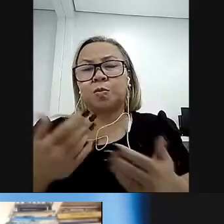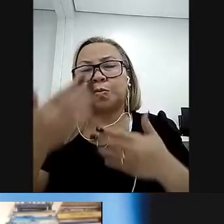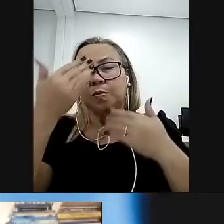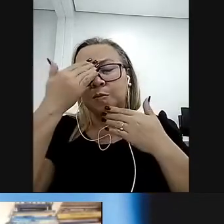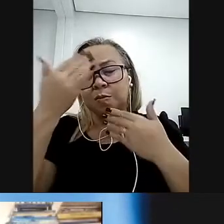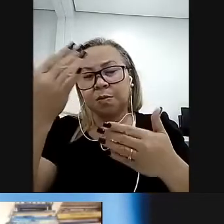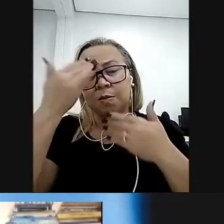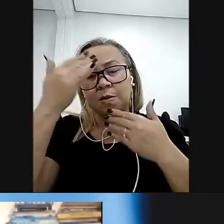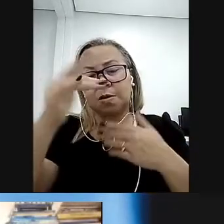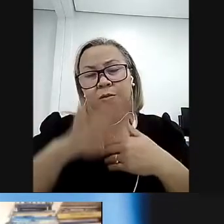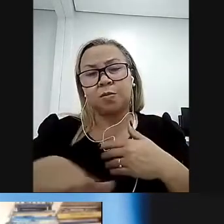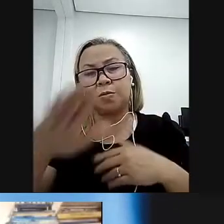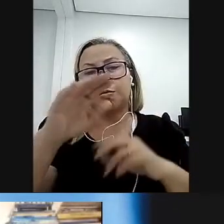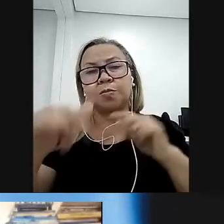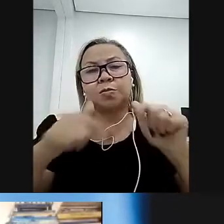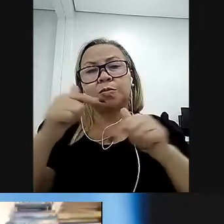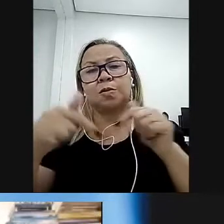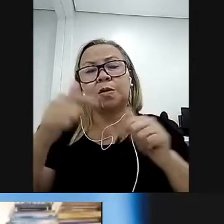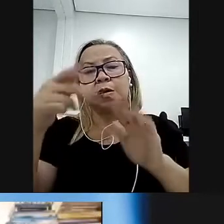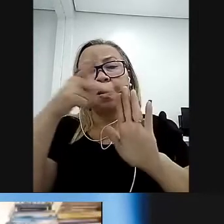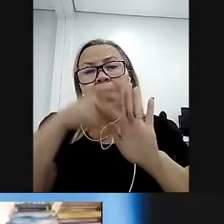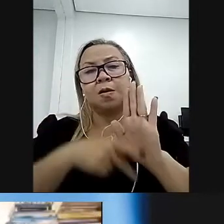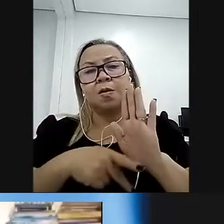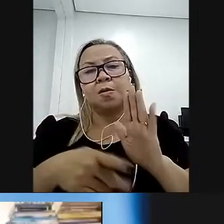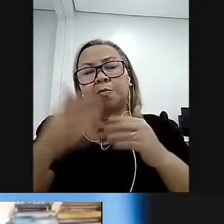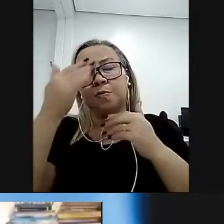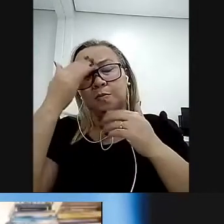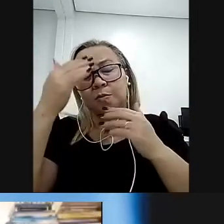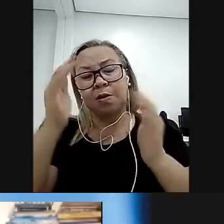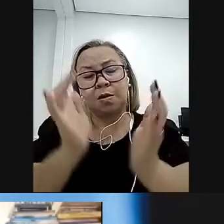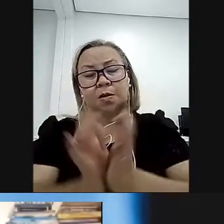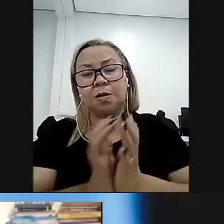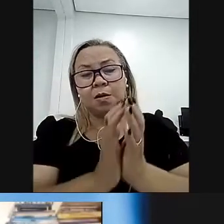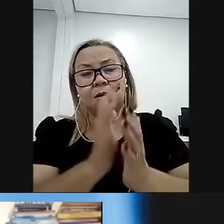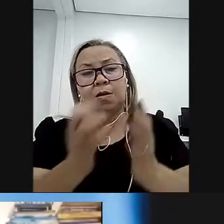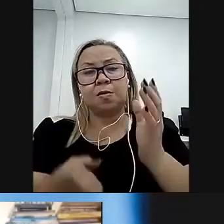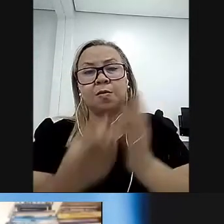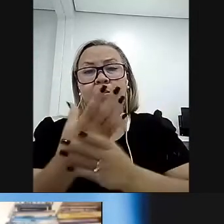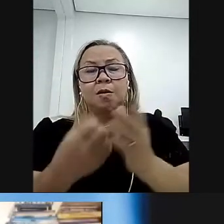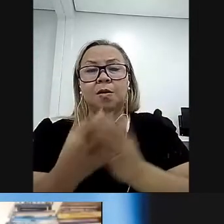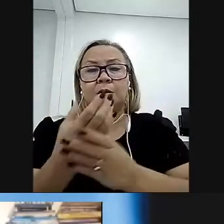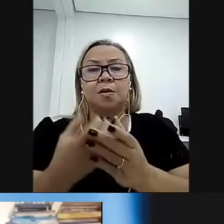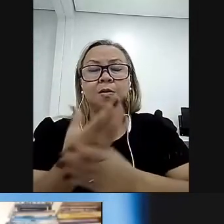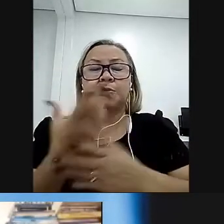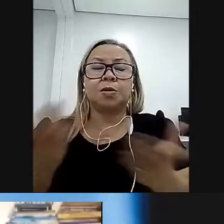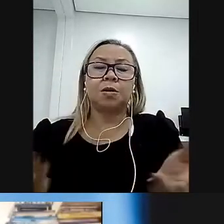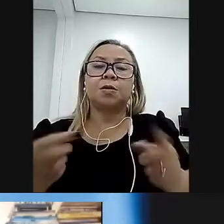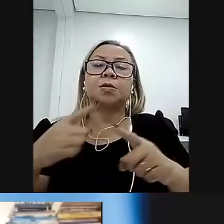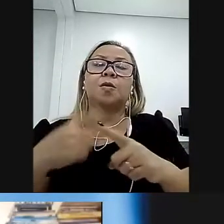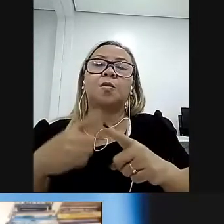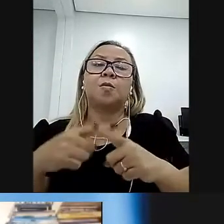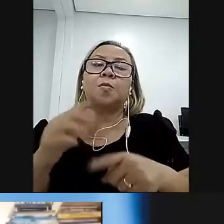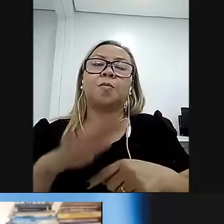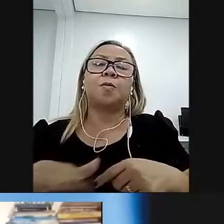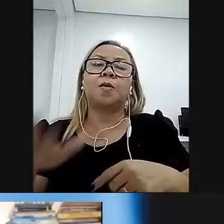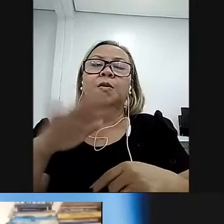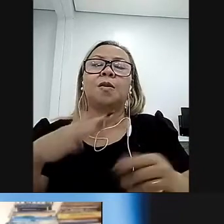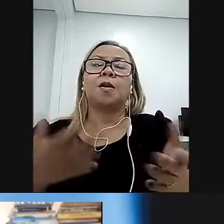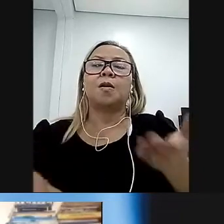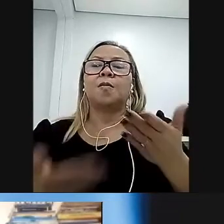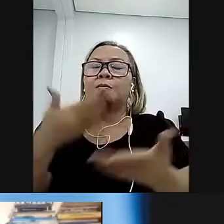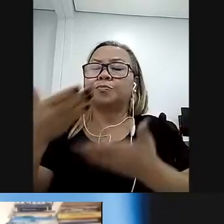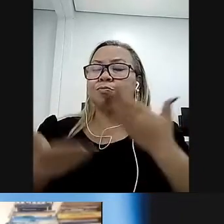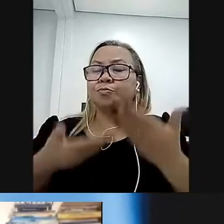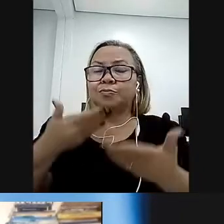trabalharam nesse projeto, né, na equipe de produção, a todos, porque foi uma sintonia